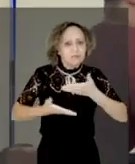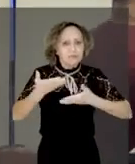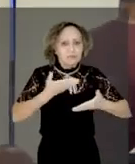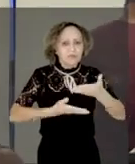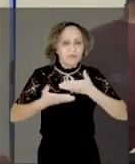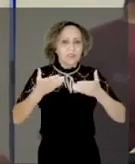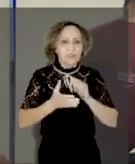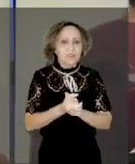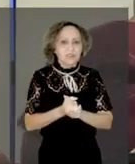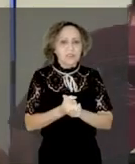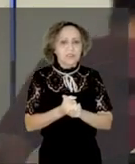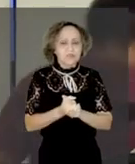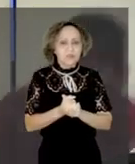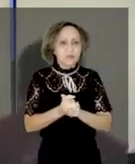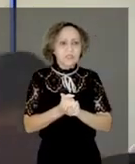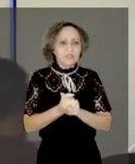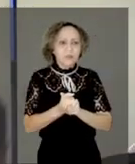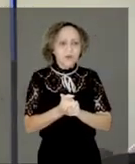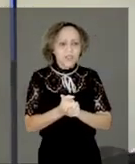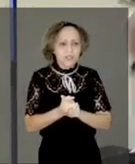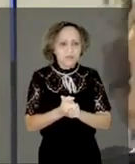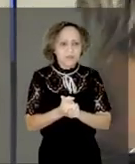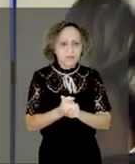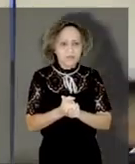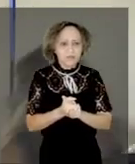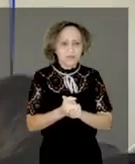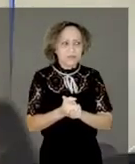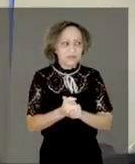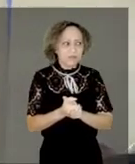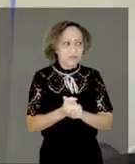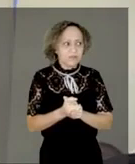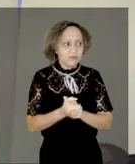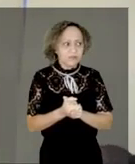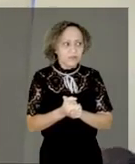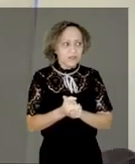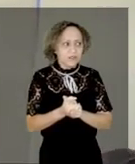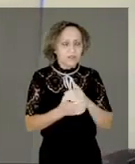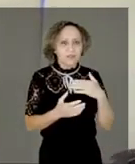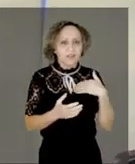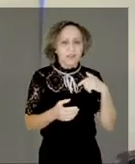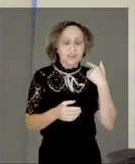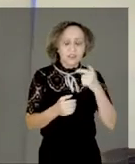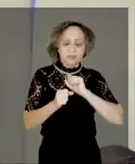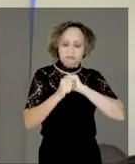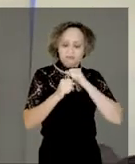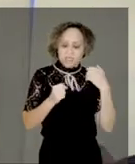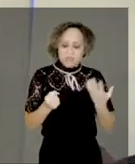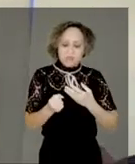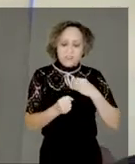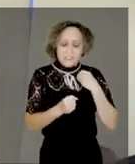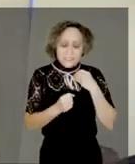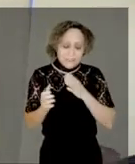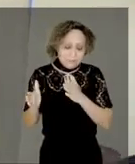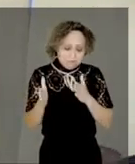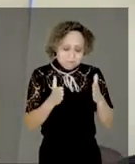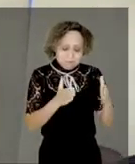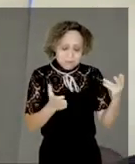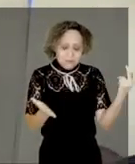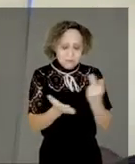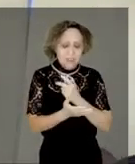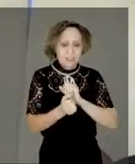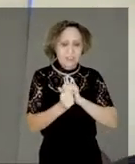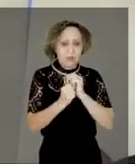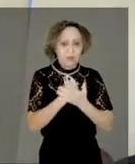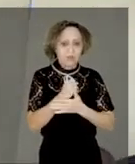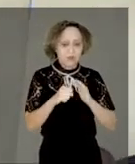infelizmente, nós perdemos mais de 600 mil companheiros e companheiras